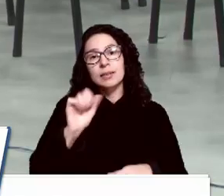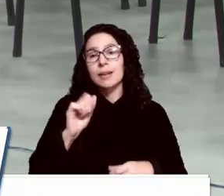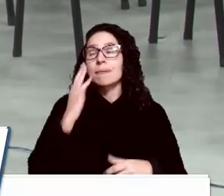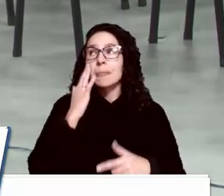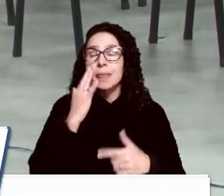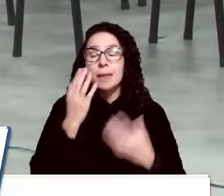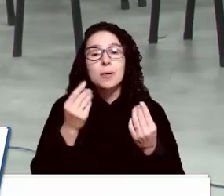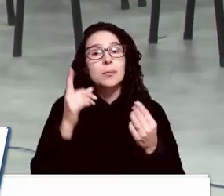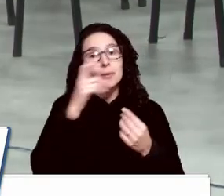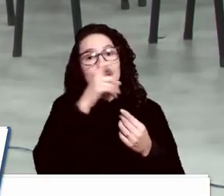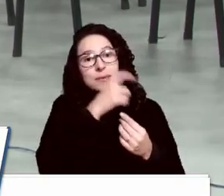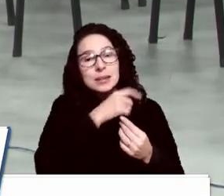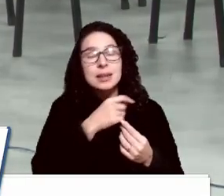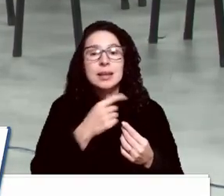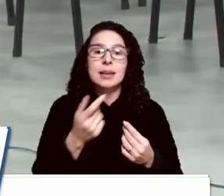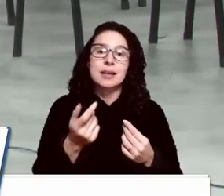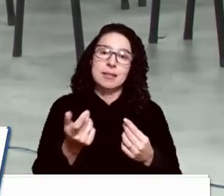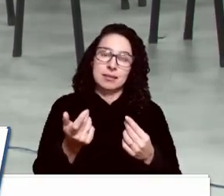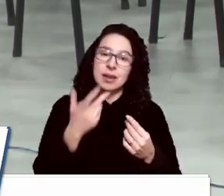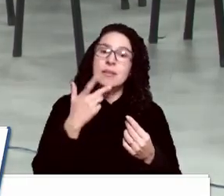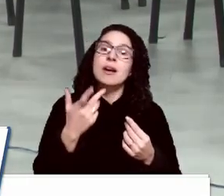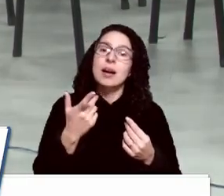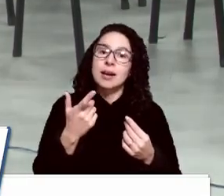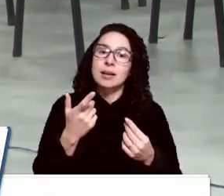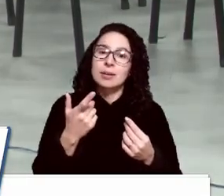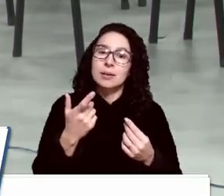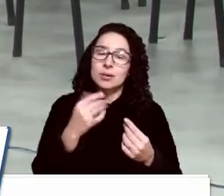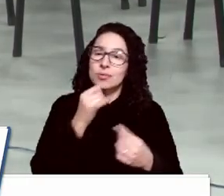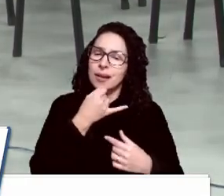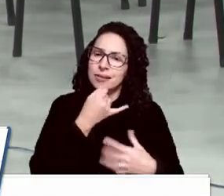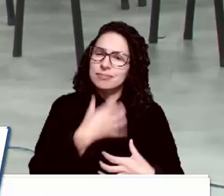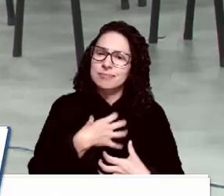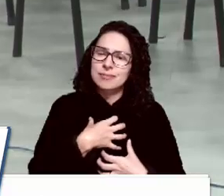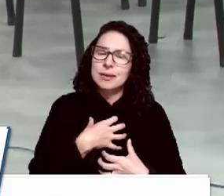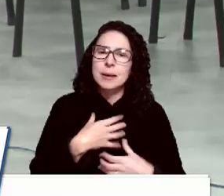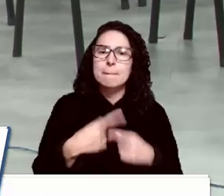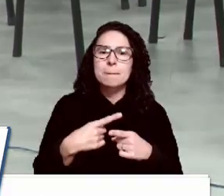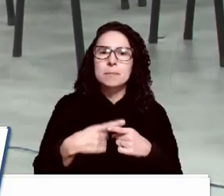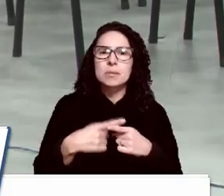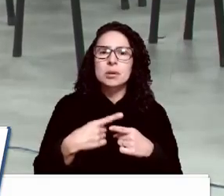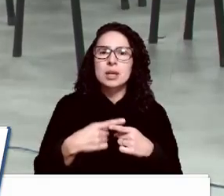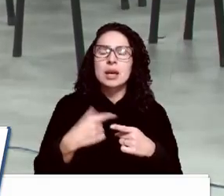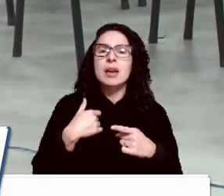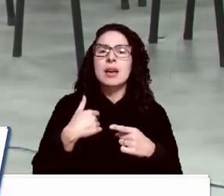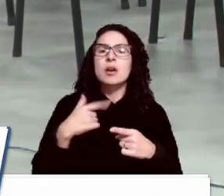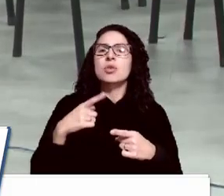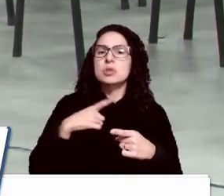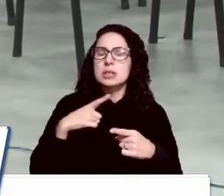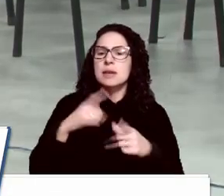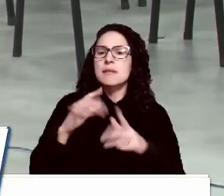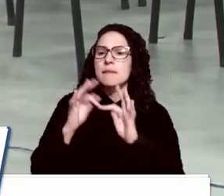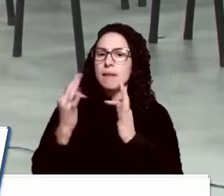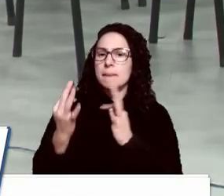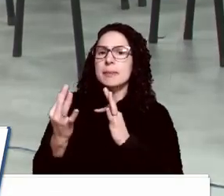sofrimento, eu digo isso com uma tristeza tremenda, presidente, porque eu tive isso na minha família. A